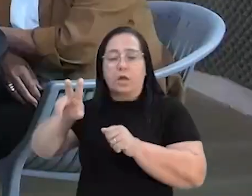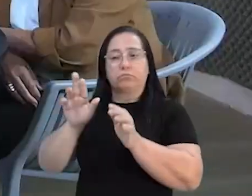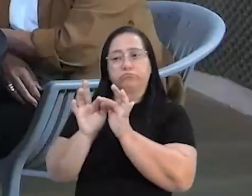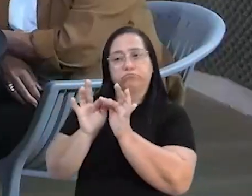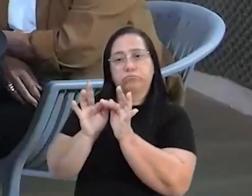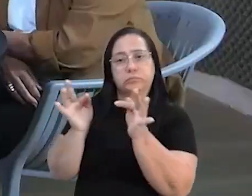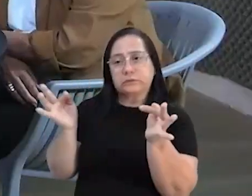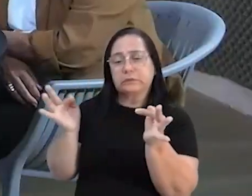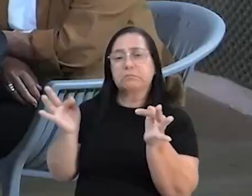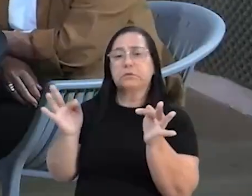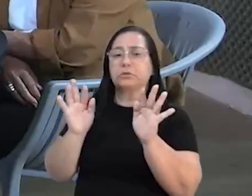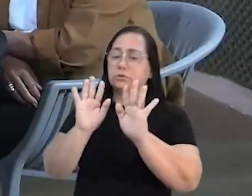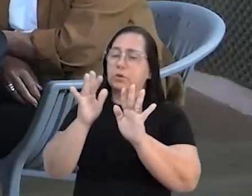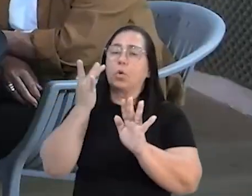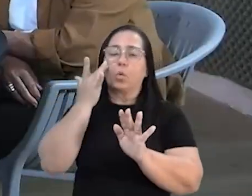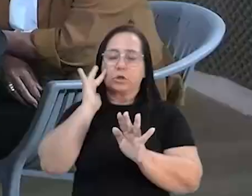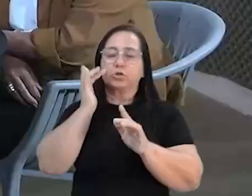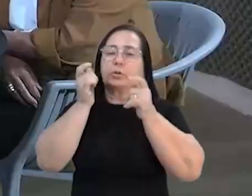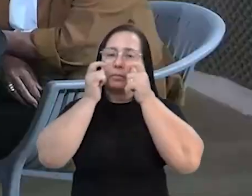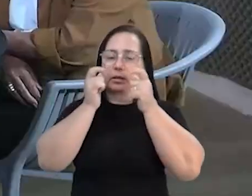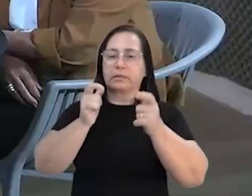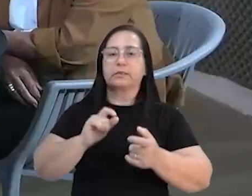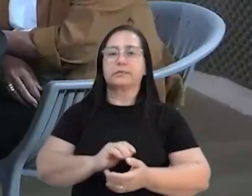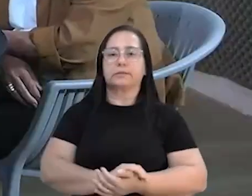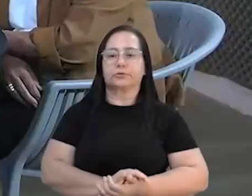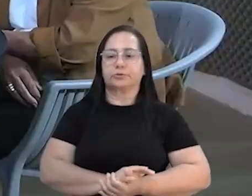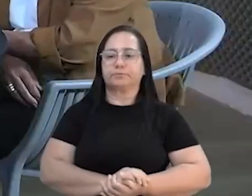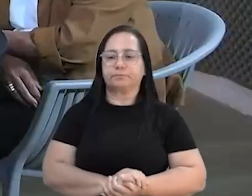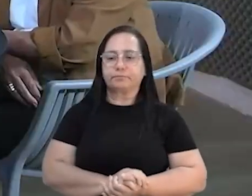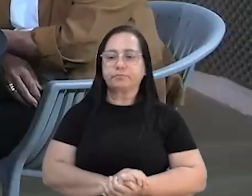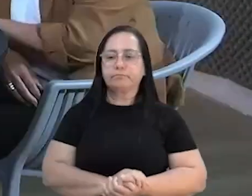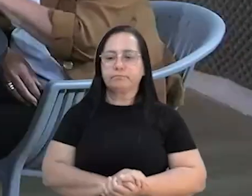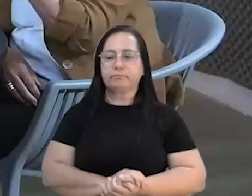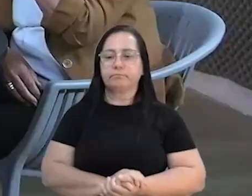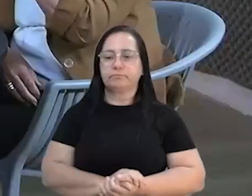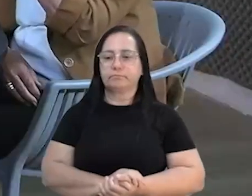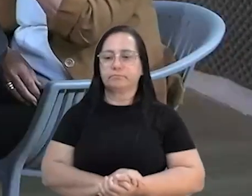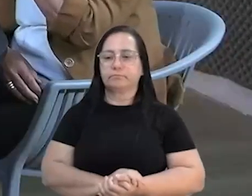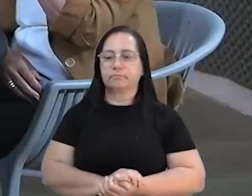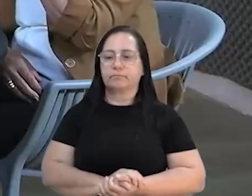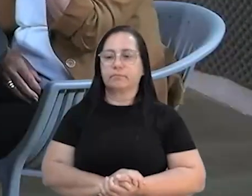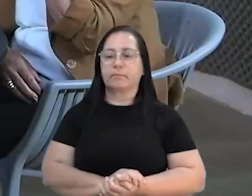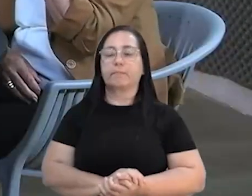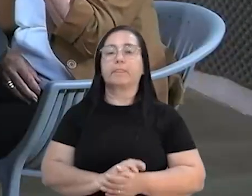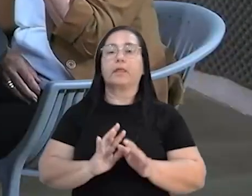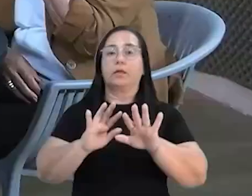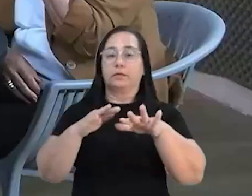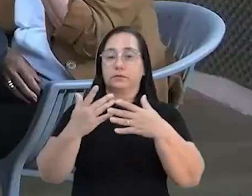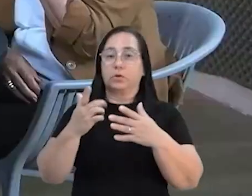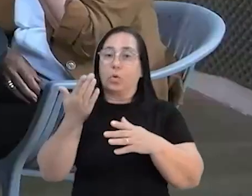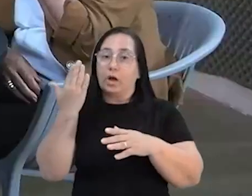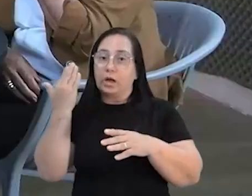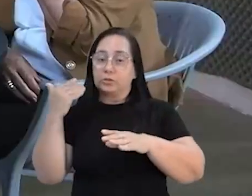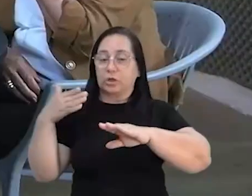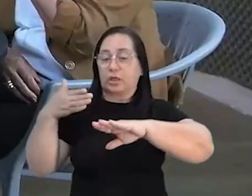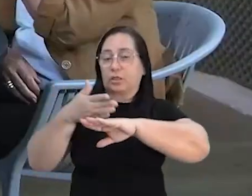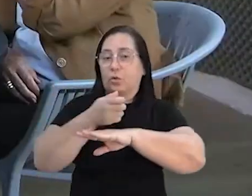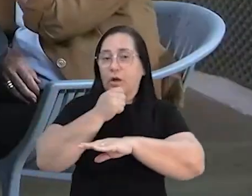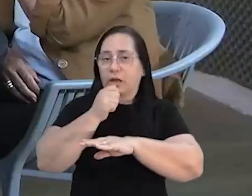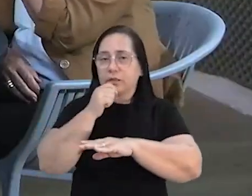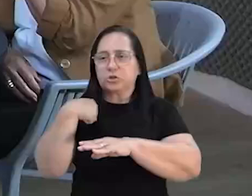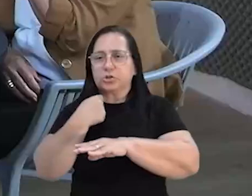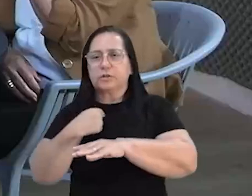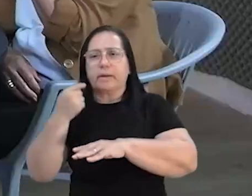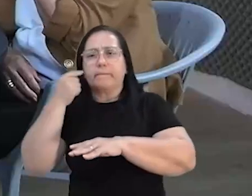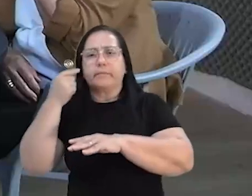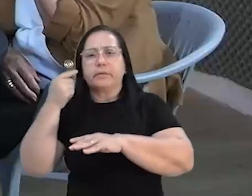convencional, né? Então, eu achei bem interessante isso também. Muito massa. Antes da gente entrar, inclusive, a gente estava fazendo uma reflexão,